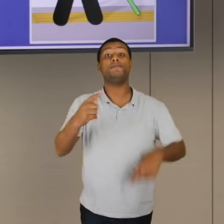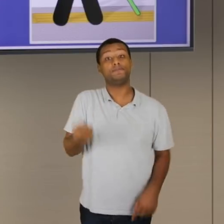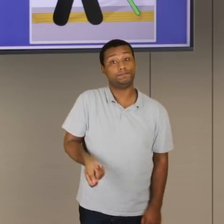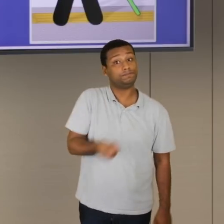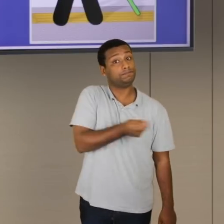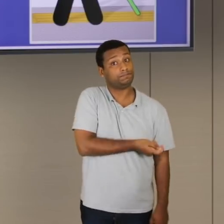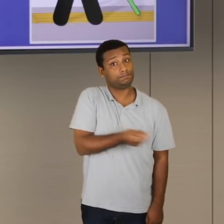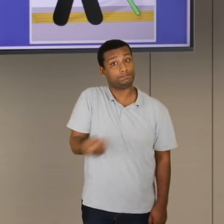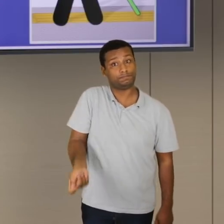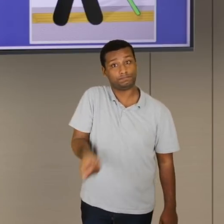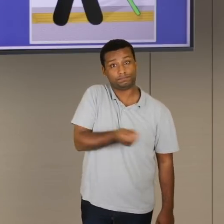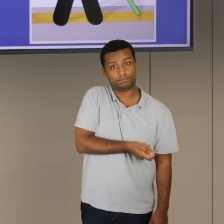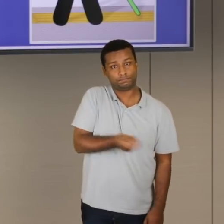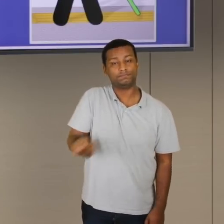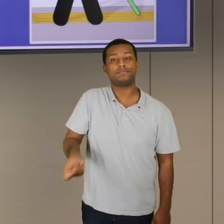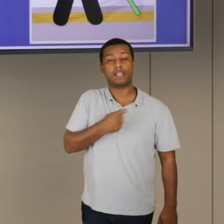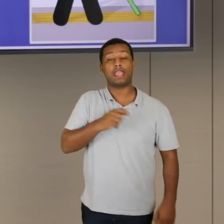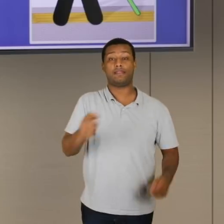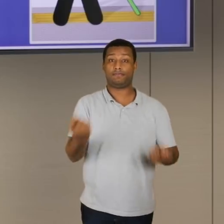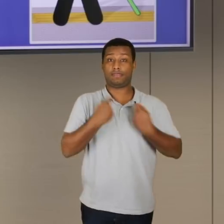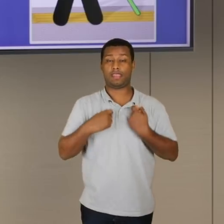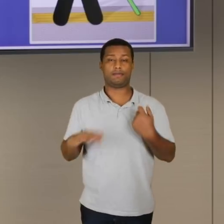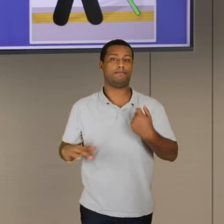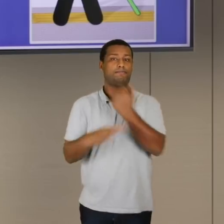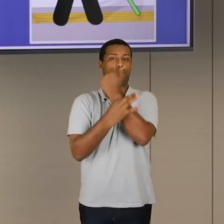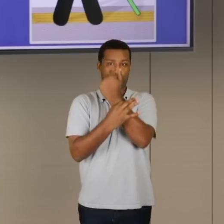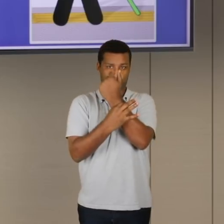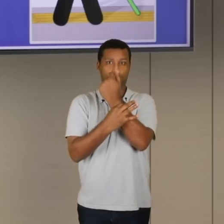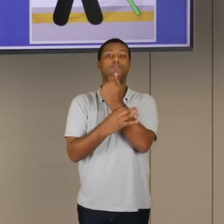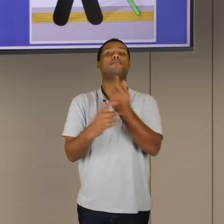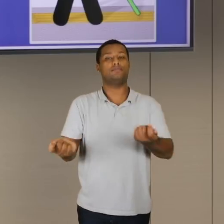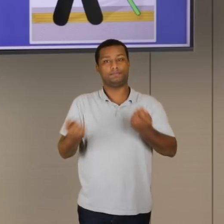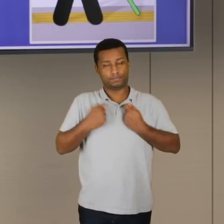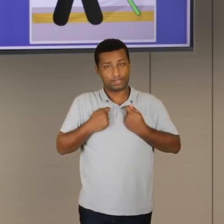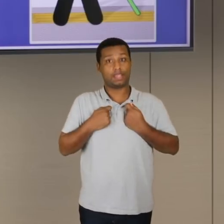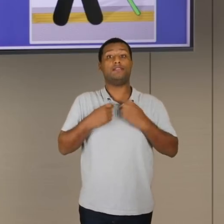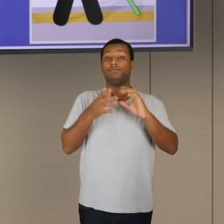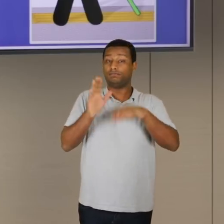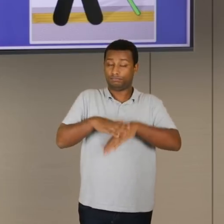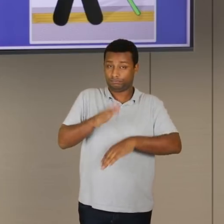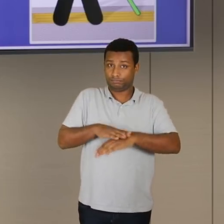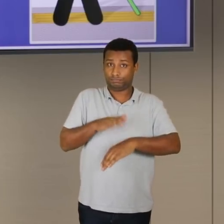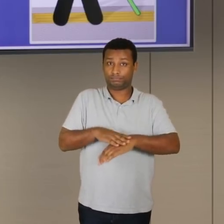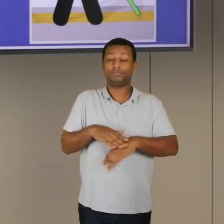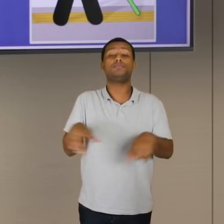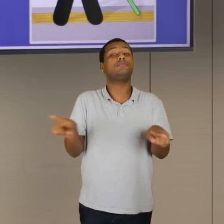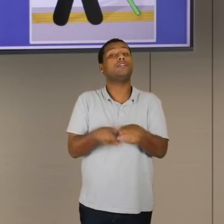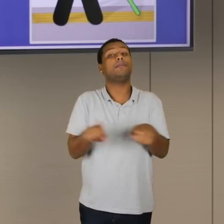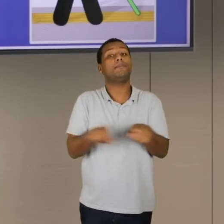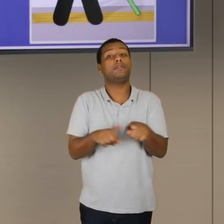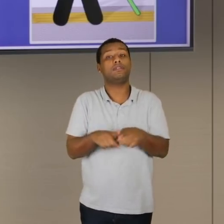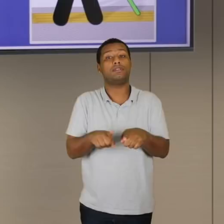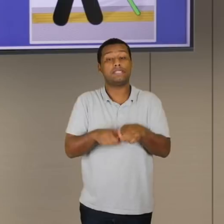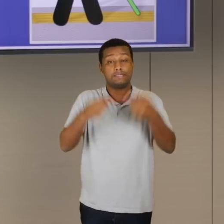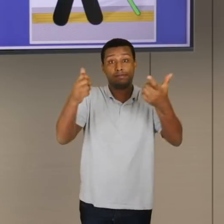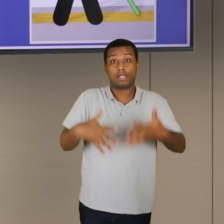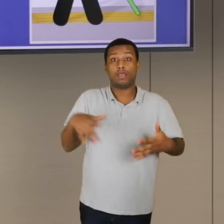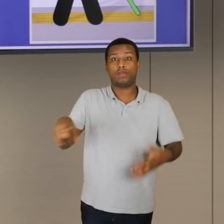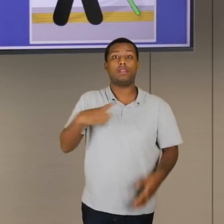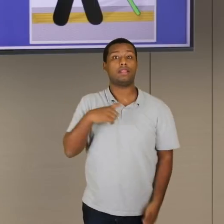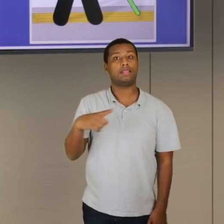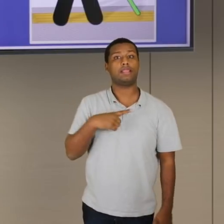de treinamento com essas crianças muito bom, é muito eficiente esses treinamentos. Então a criança passa por